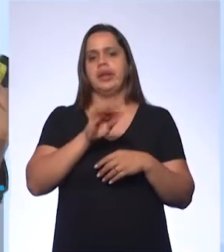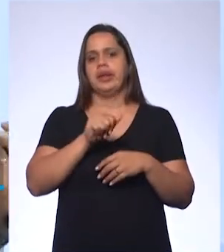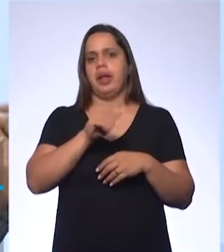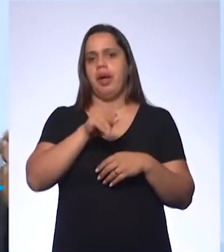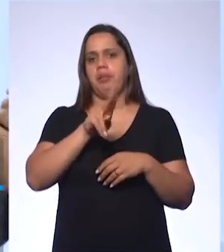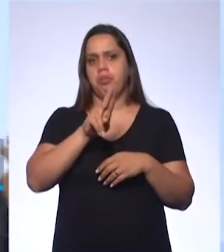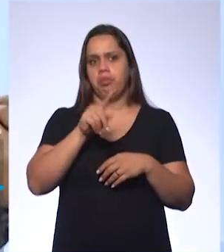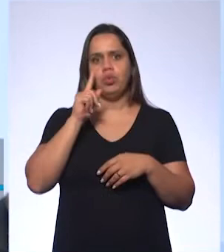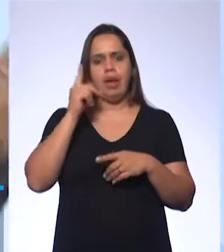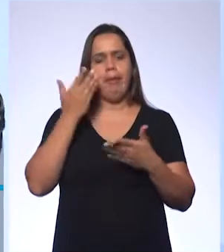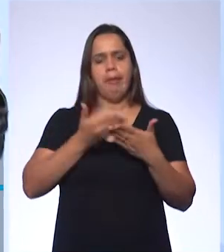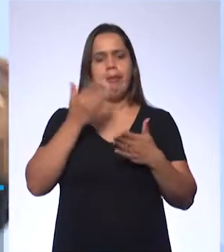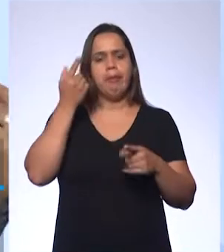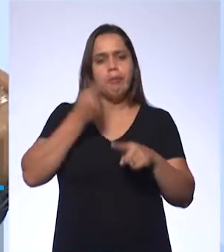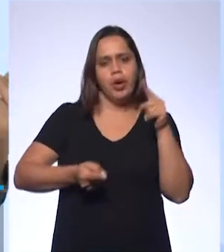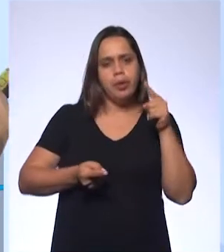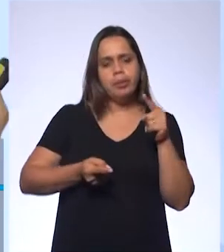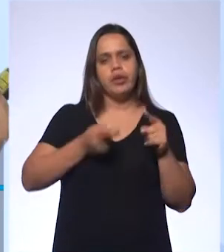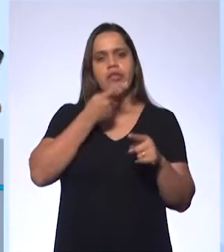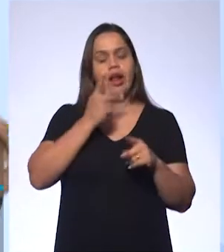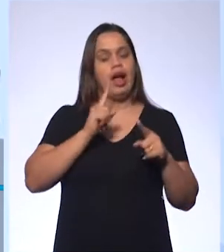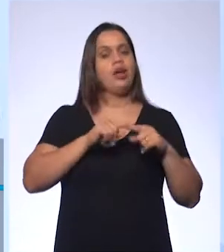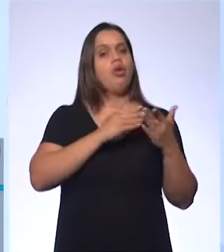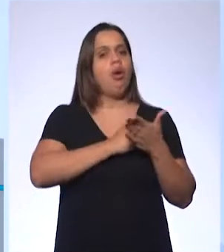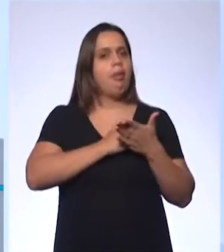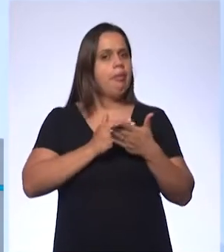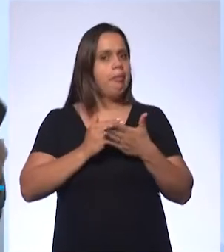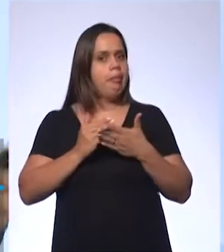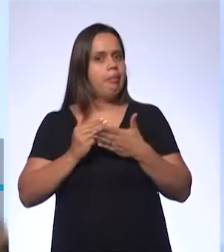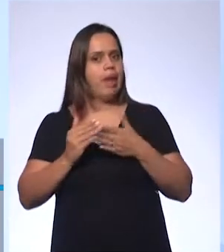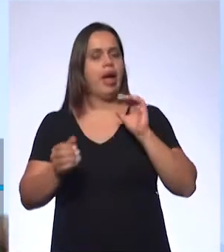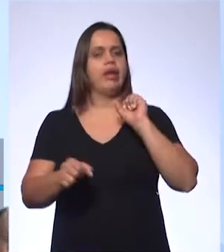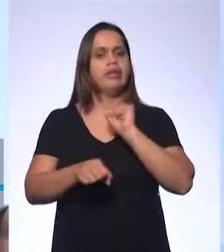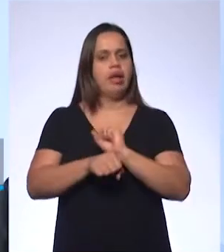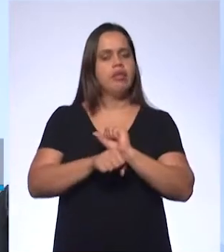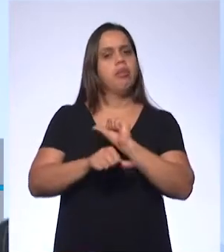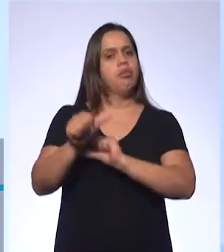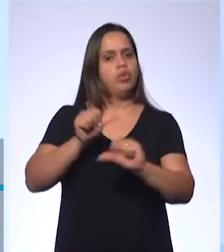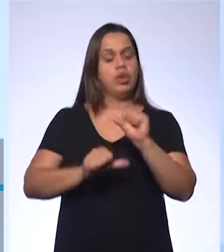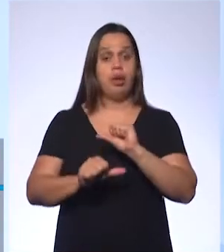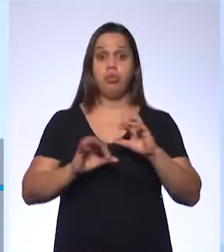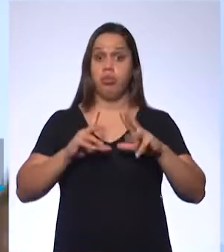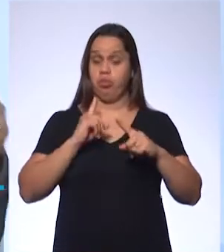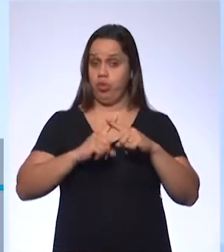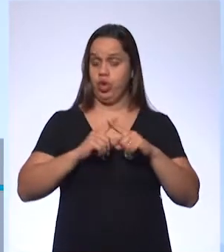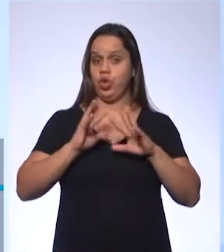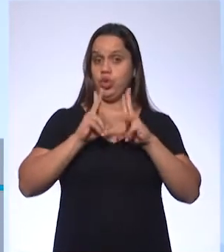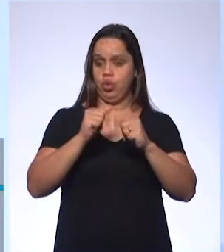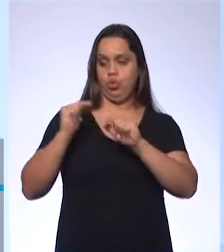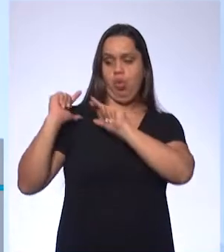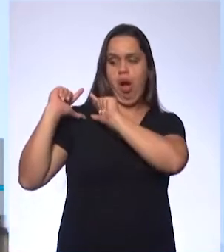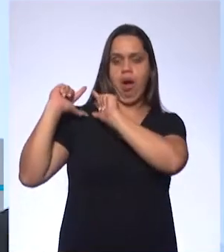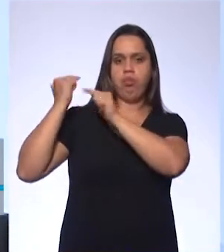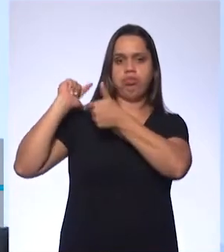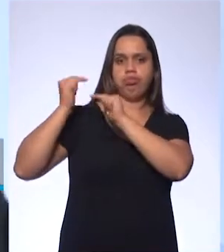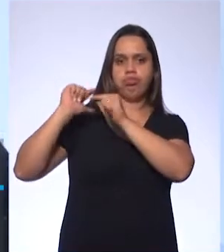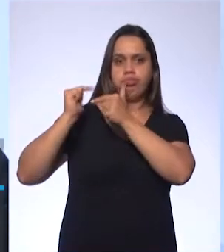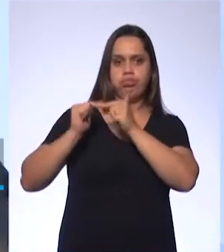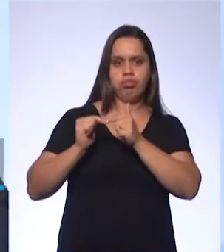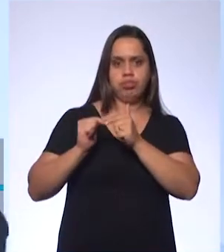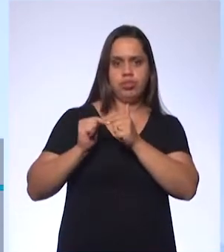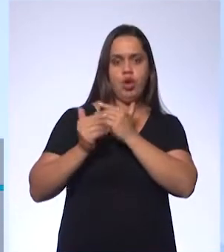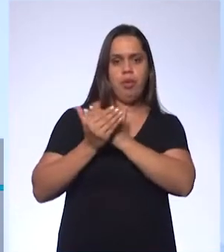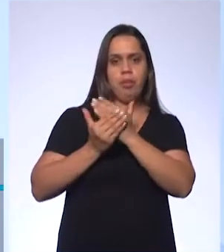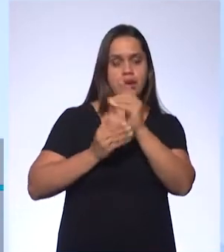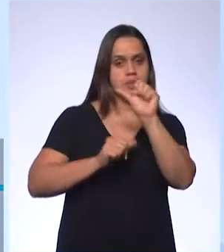ser quebrado pelos modernistas, né? Ou seja, tudo o que era tradicional começa a ser abolido